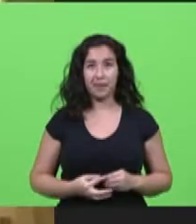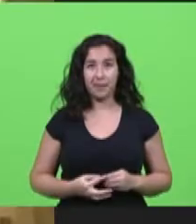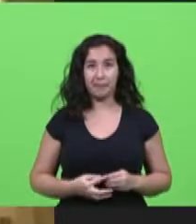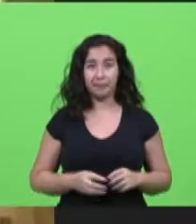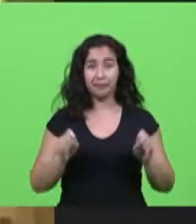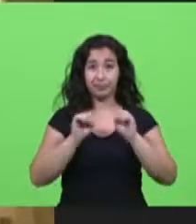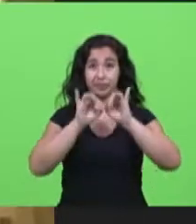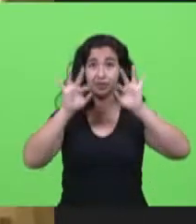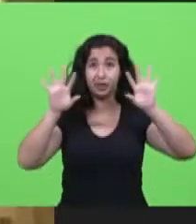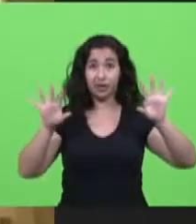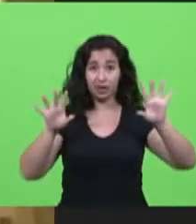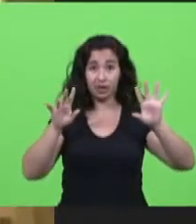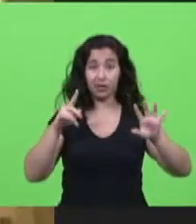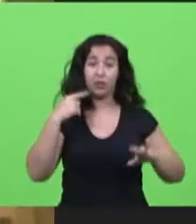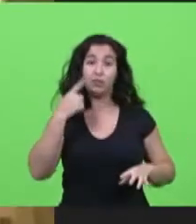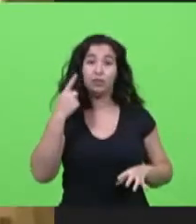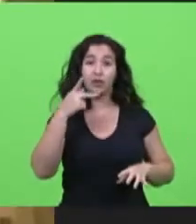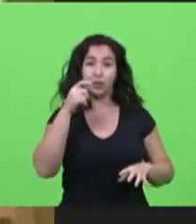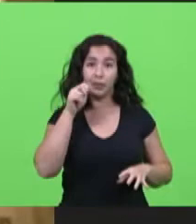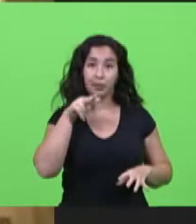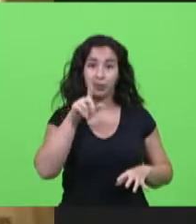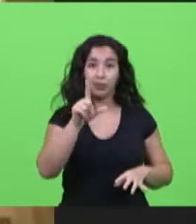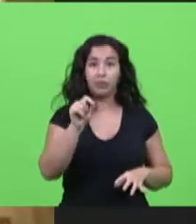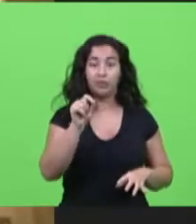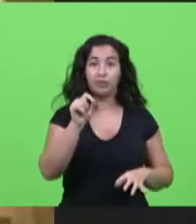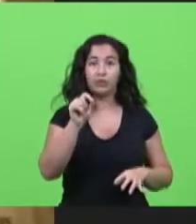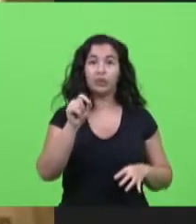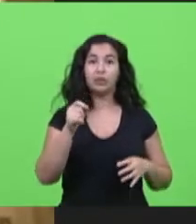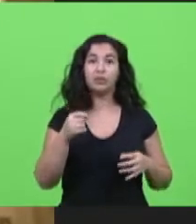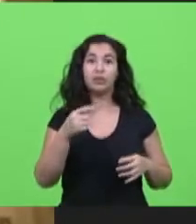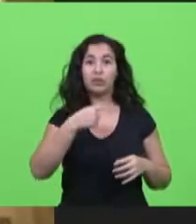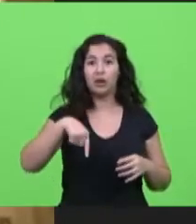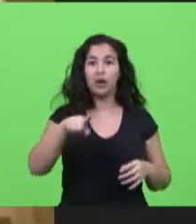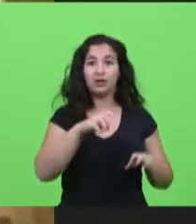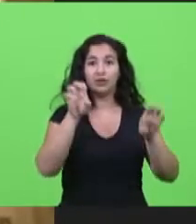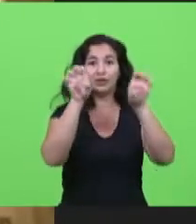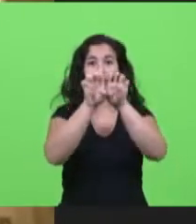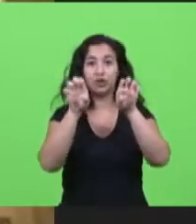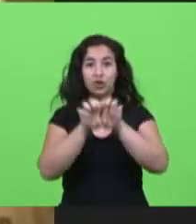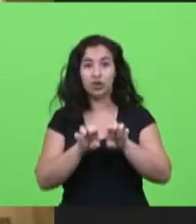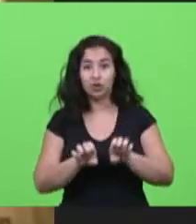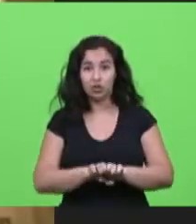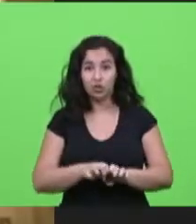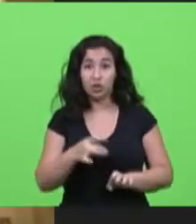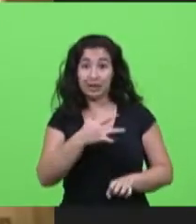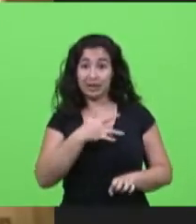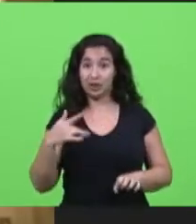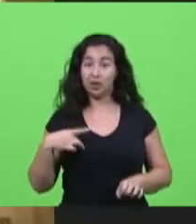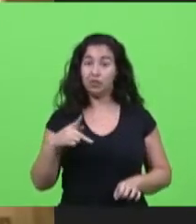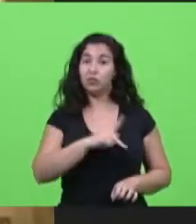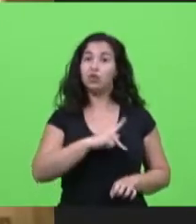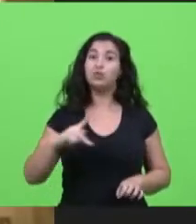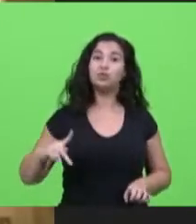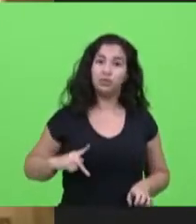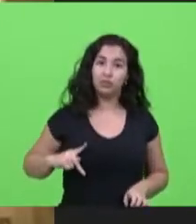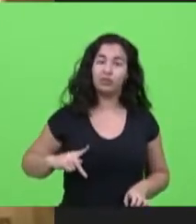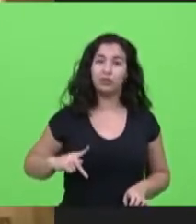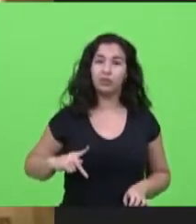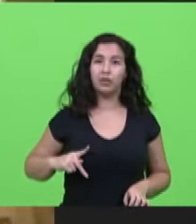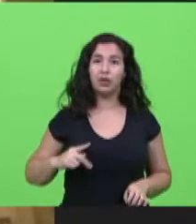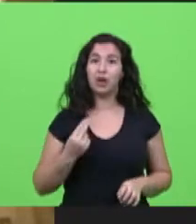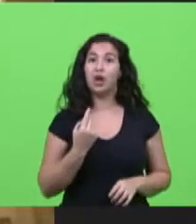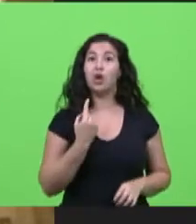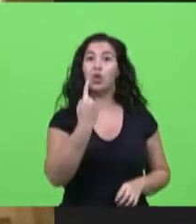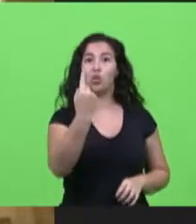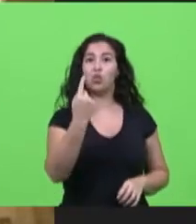claro para o deputado Paulo que nós fazemos parte da estrutura da saúde pública. Então, os únicos profissionais que fazem parte da estrutura da saúde